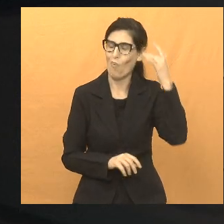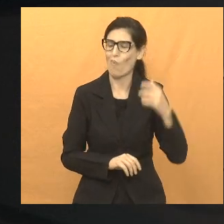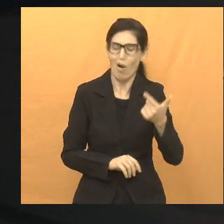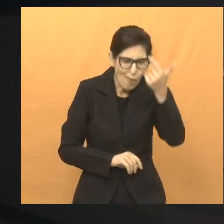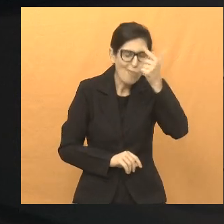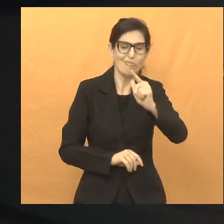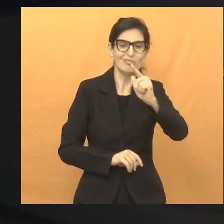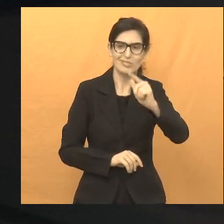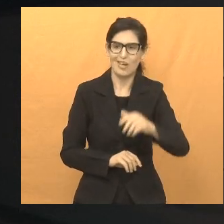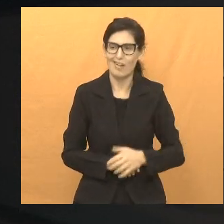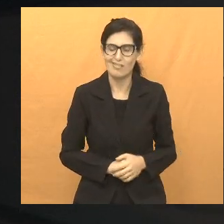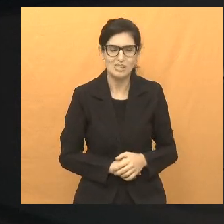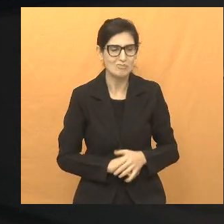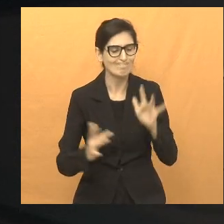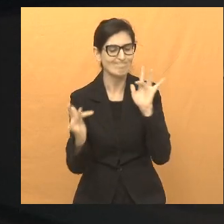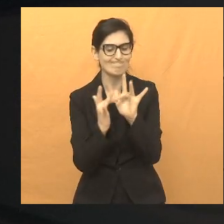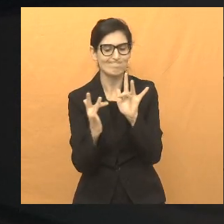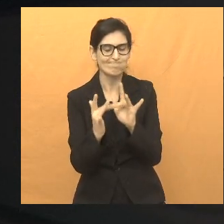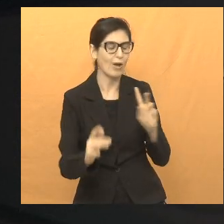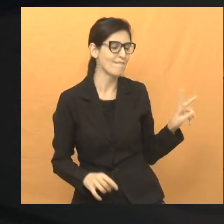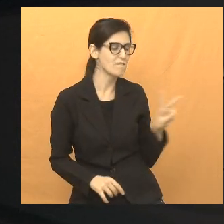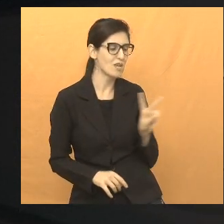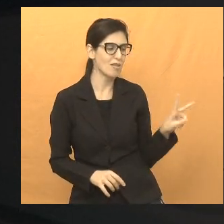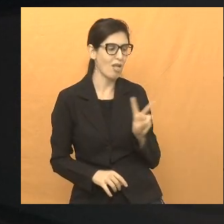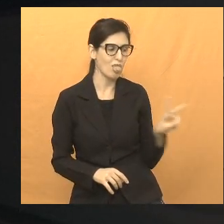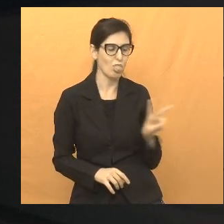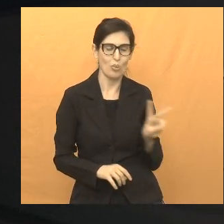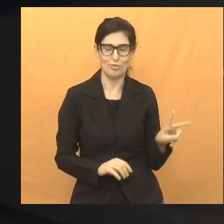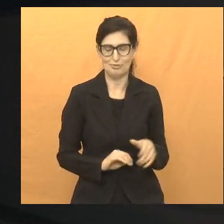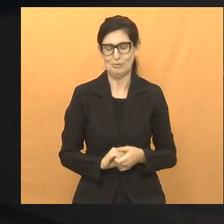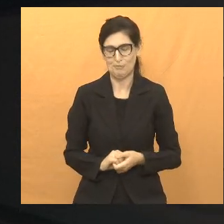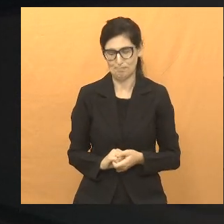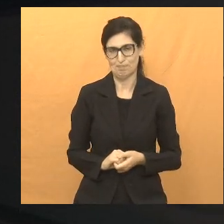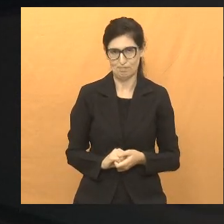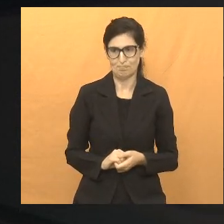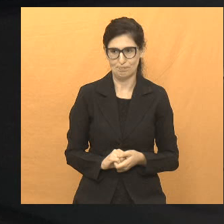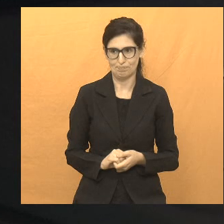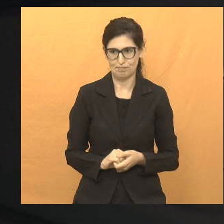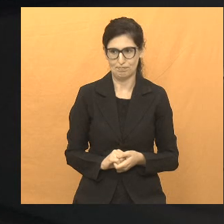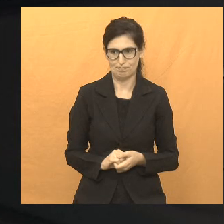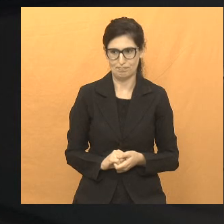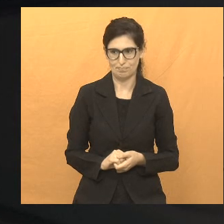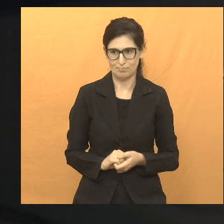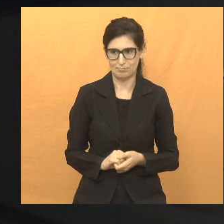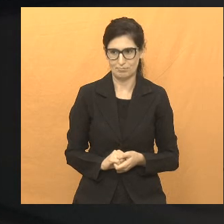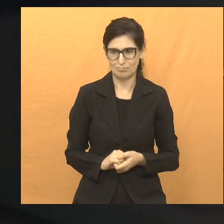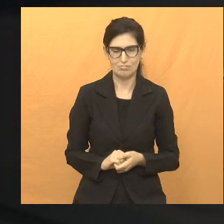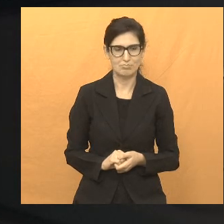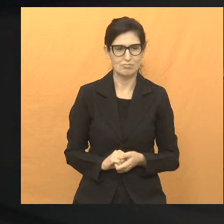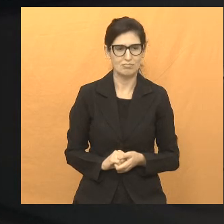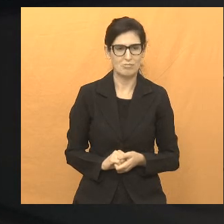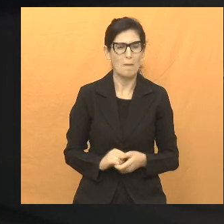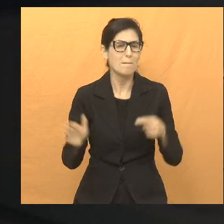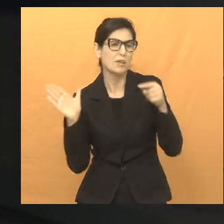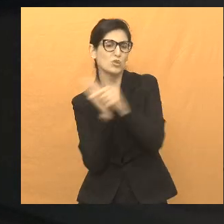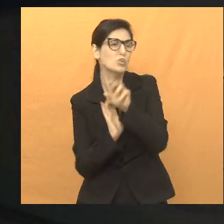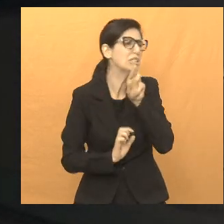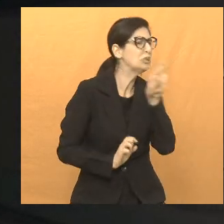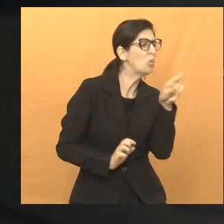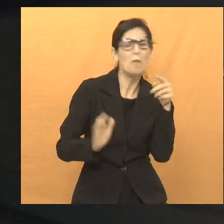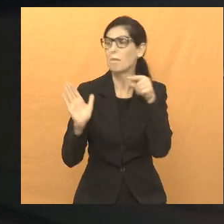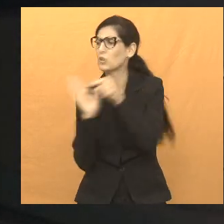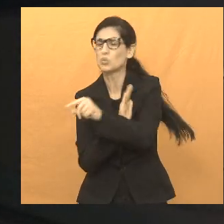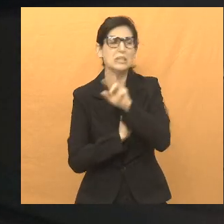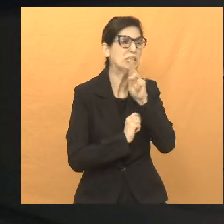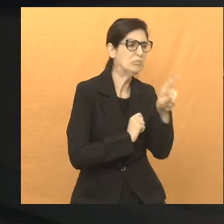repente, contactar o vereador e tal para estar fazendo a ponte, né? Então fica aqui,